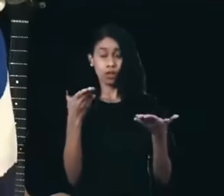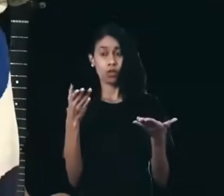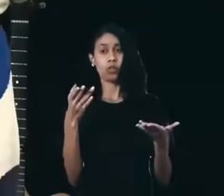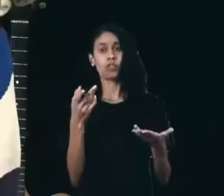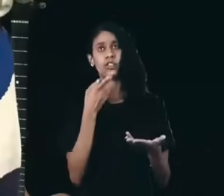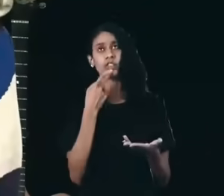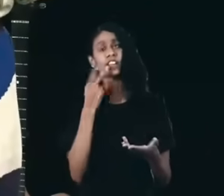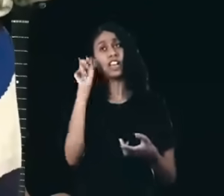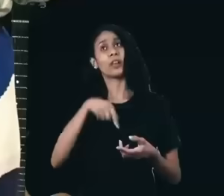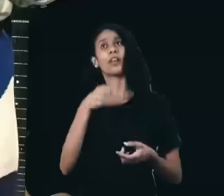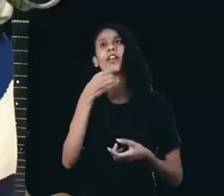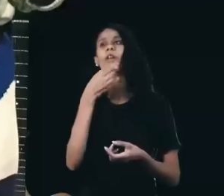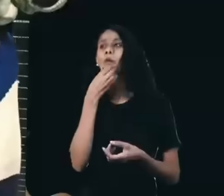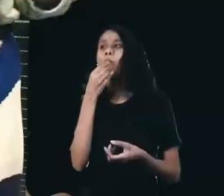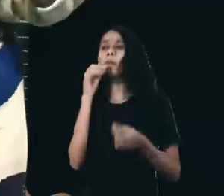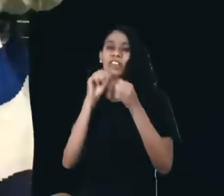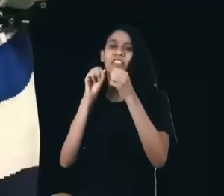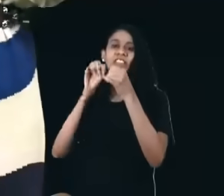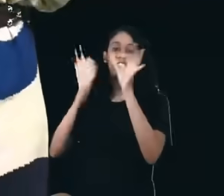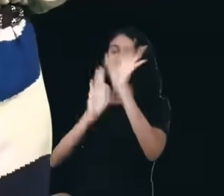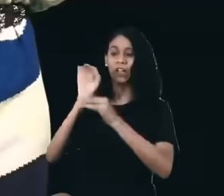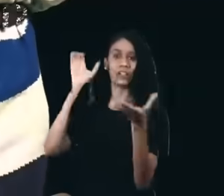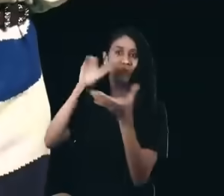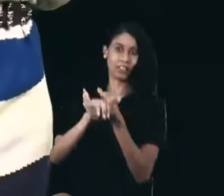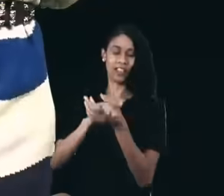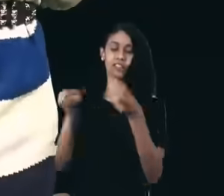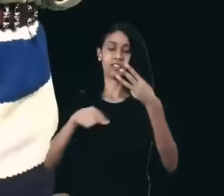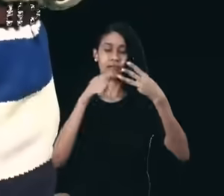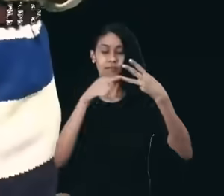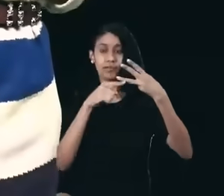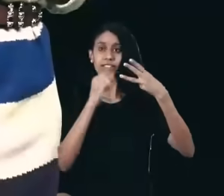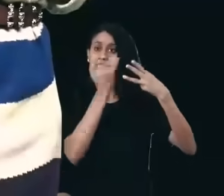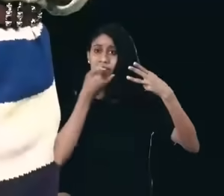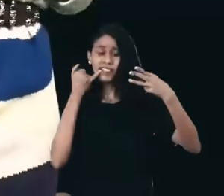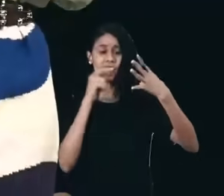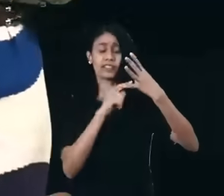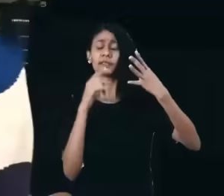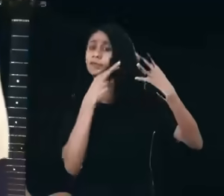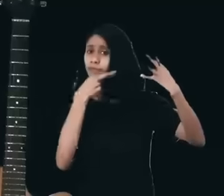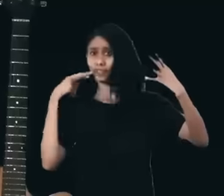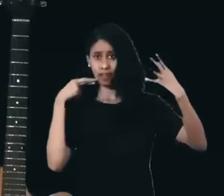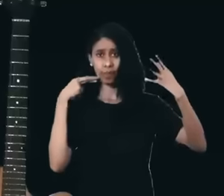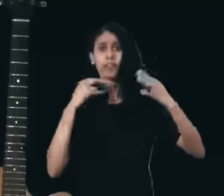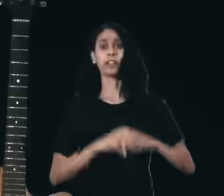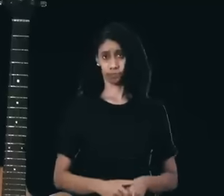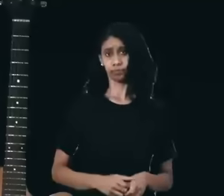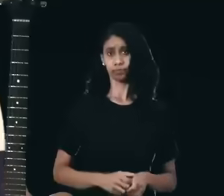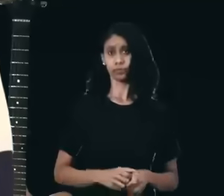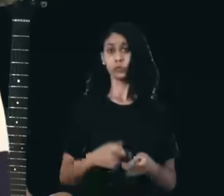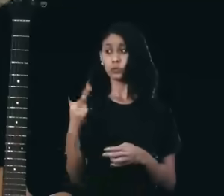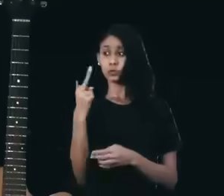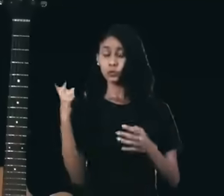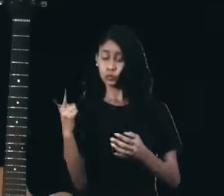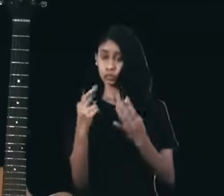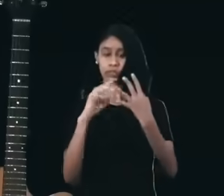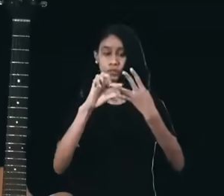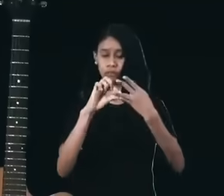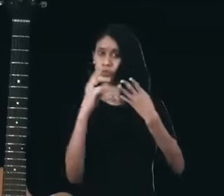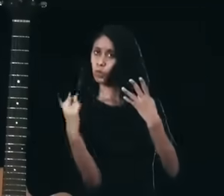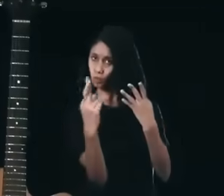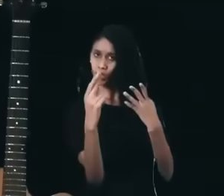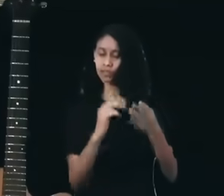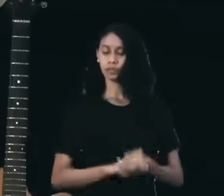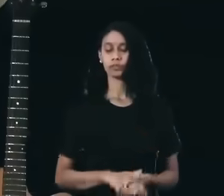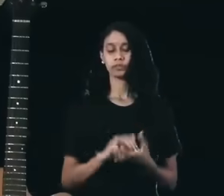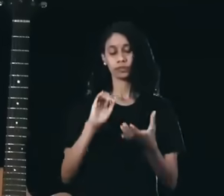era o casamenteiro, Isaac e Rebeca, o casal. Mas aqui, logo no começo, a gente vai ver